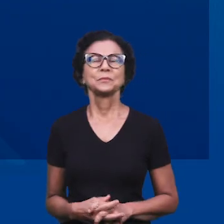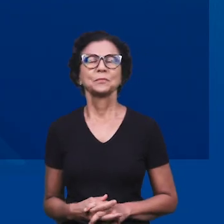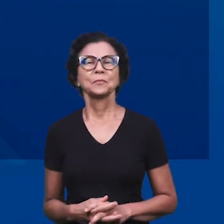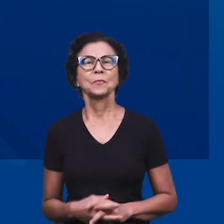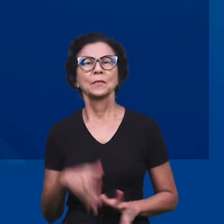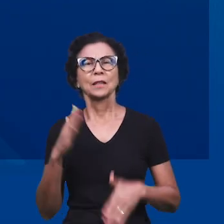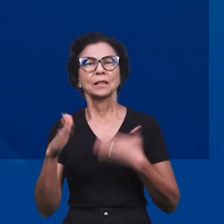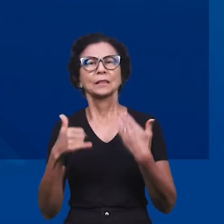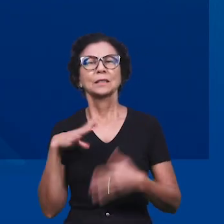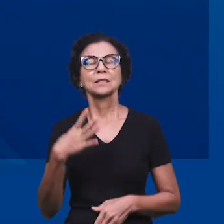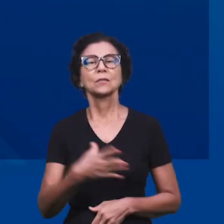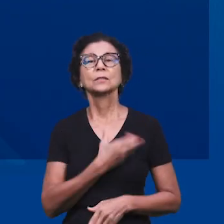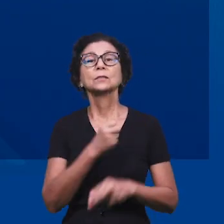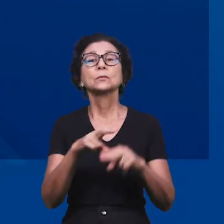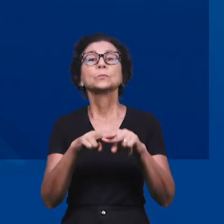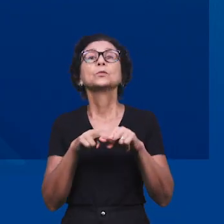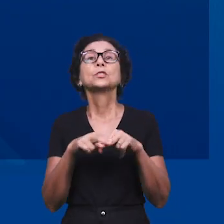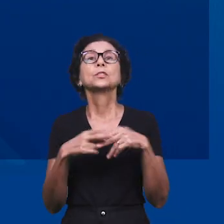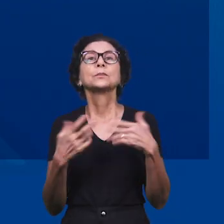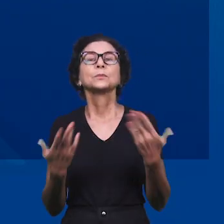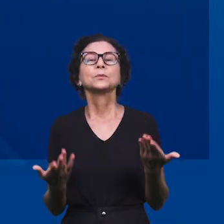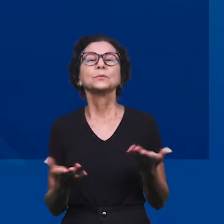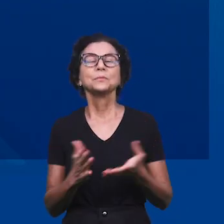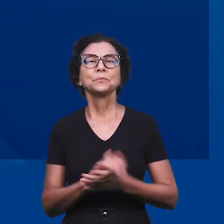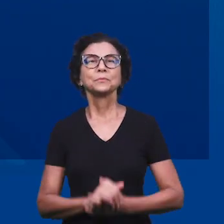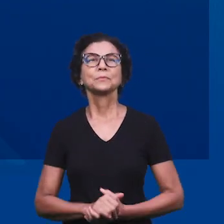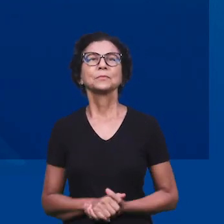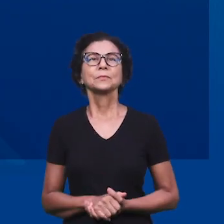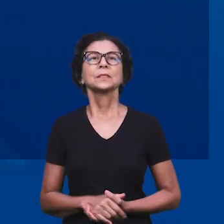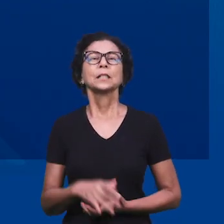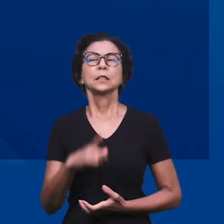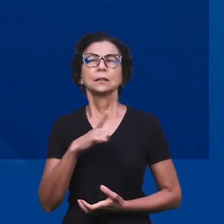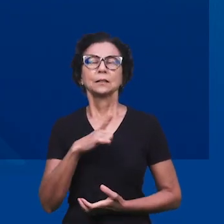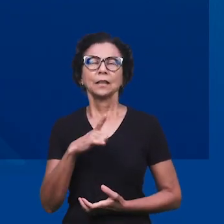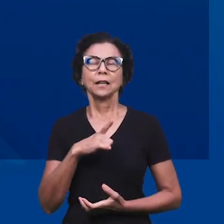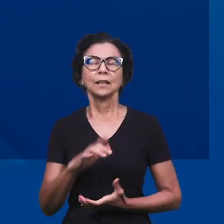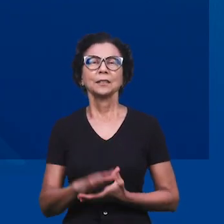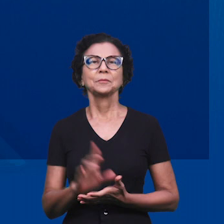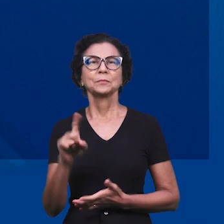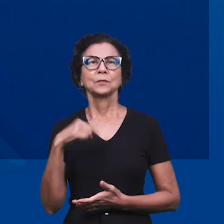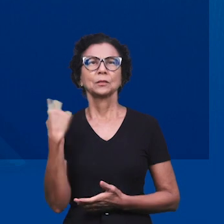salvação? Termos o nosso nome